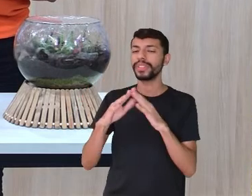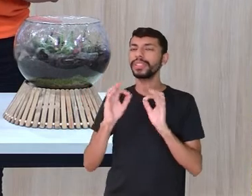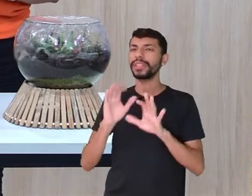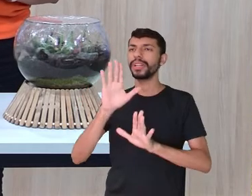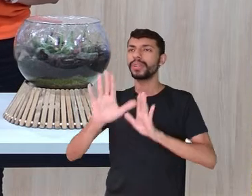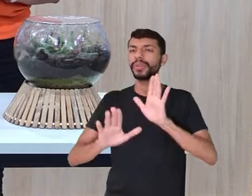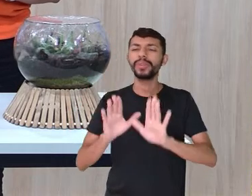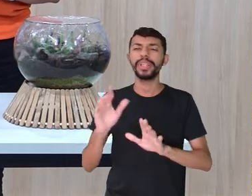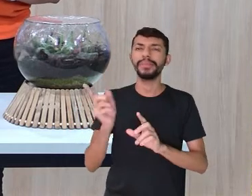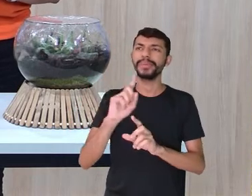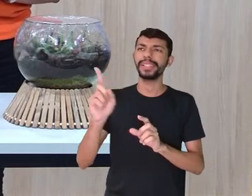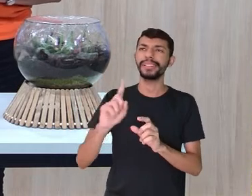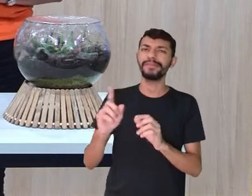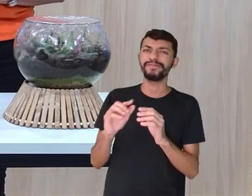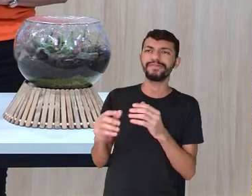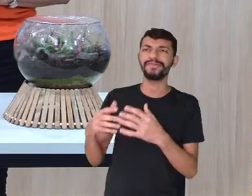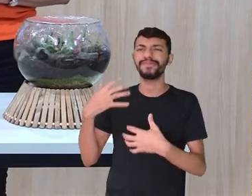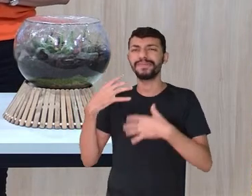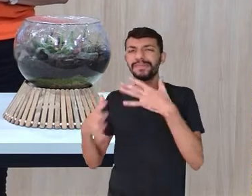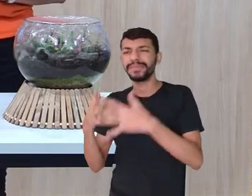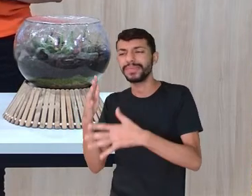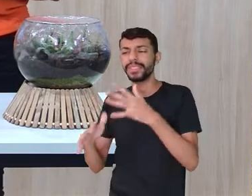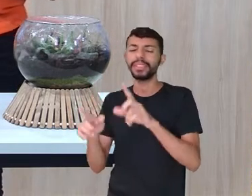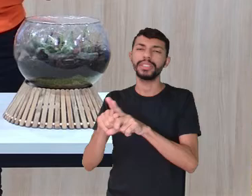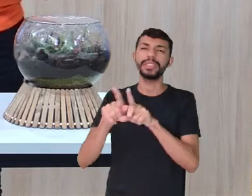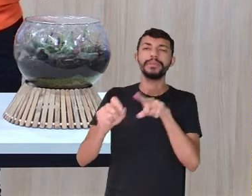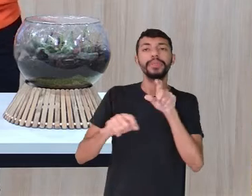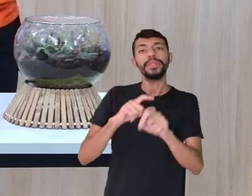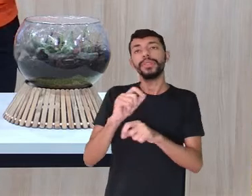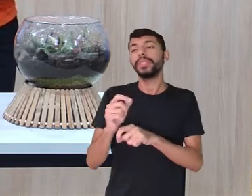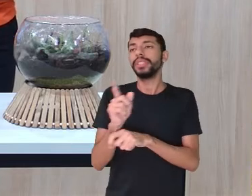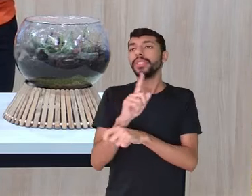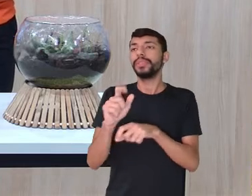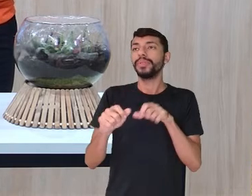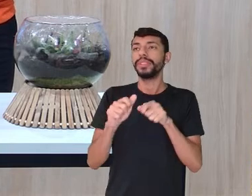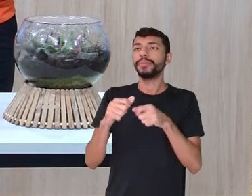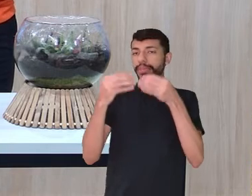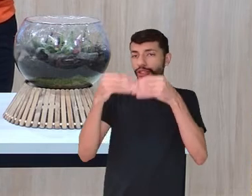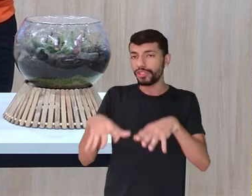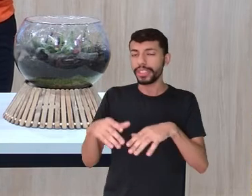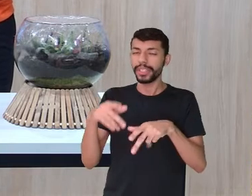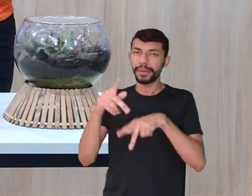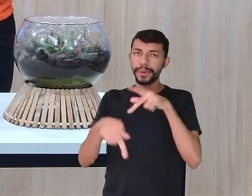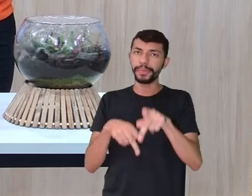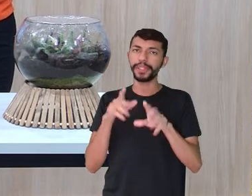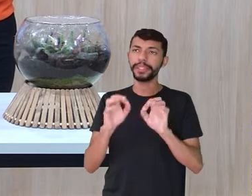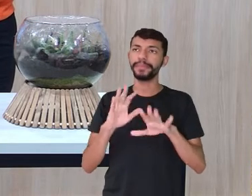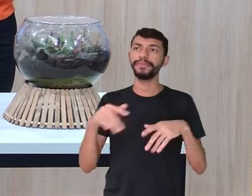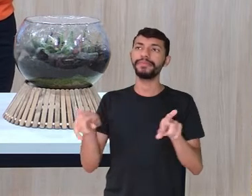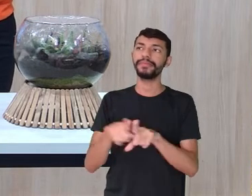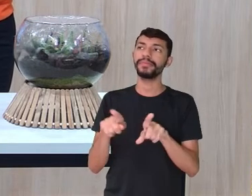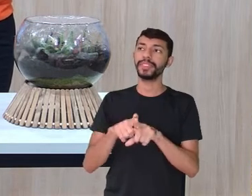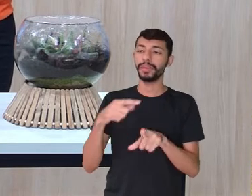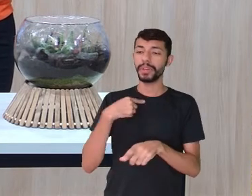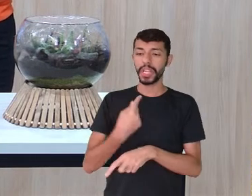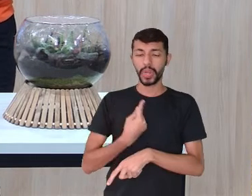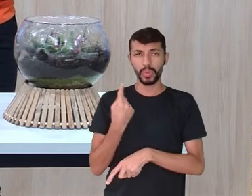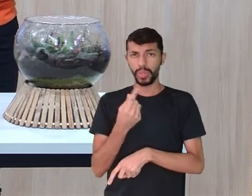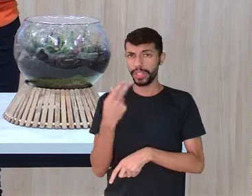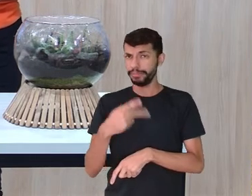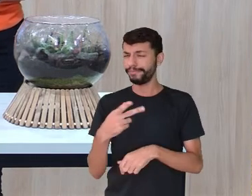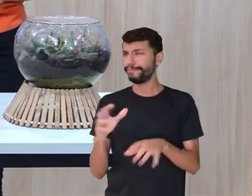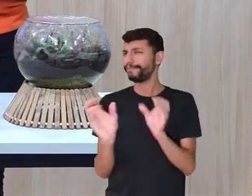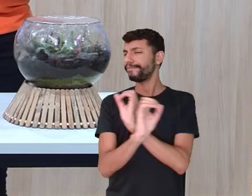não incomodar e não estar afetando uma quantidade de população. E aqui eu também não estou sozinha na aula